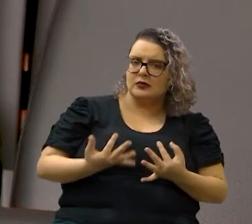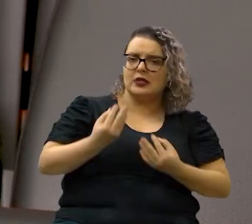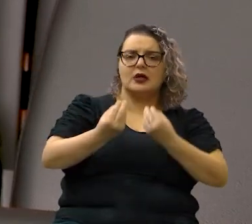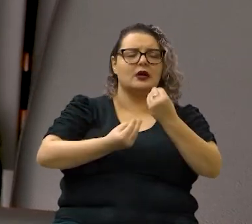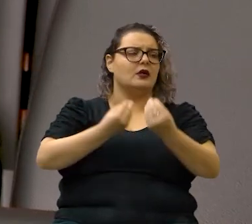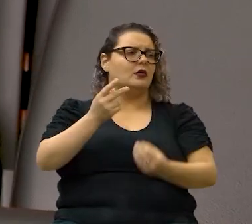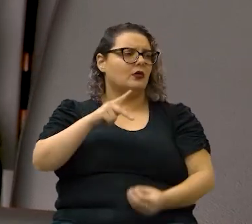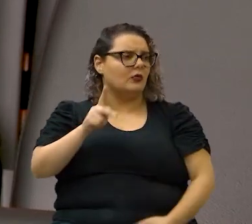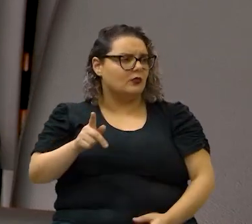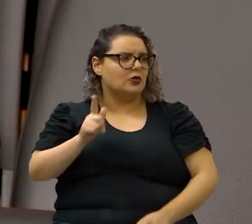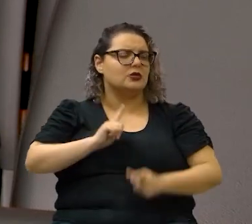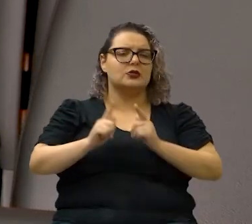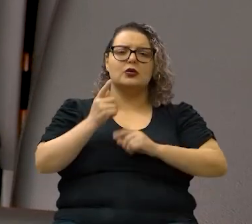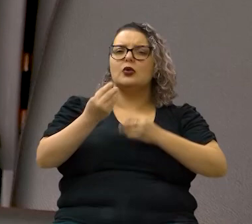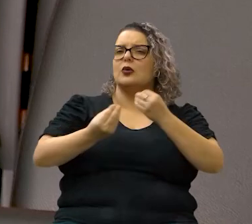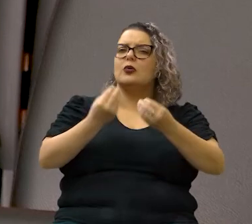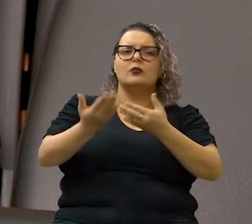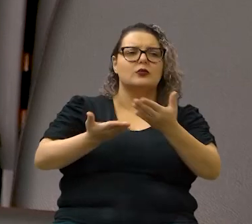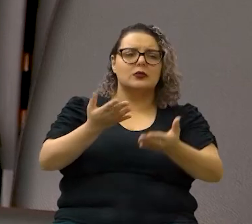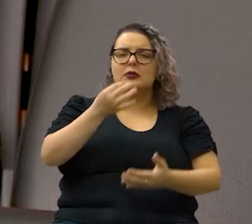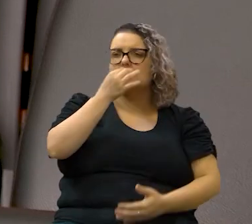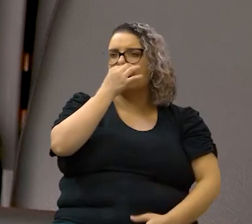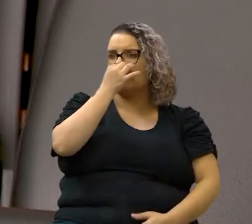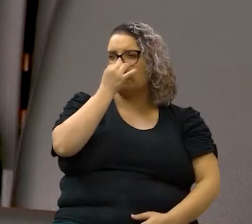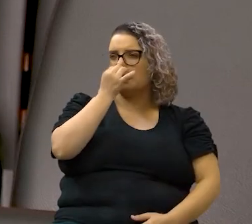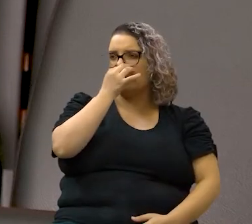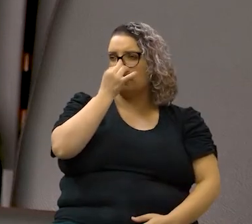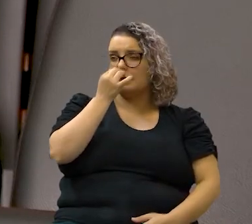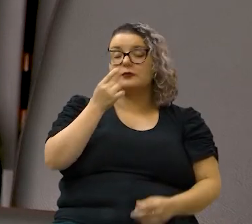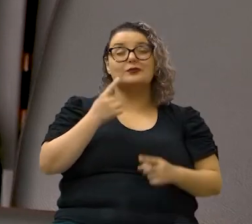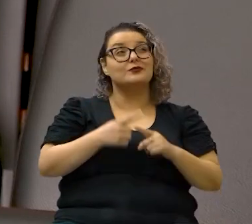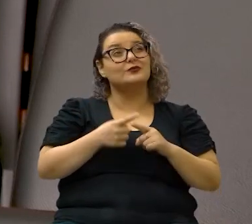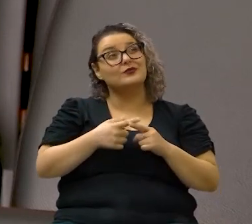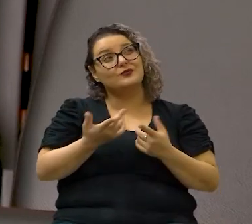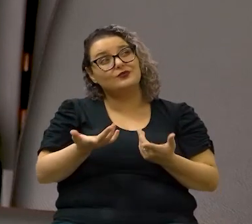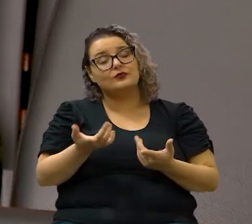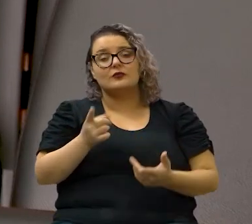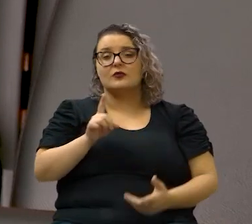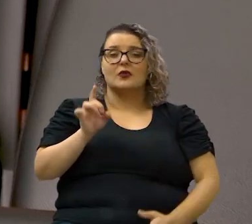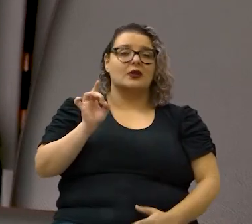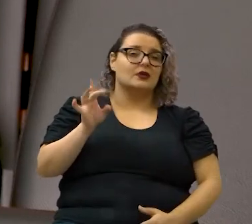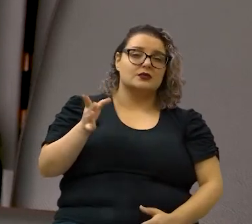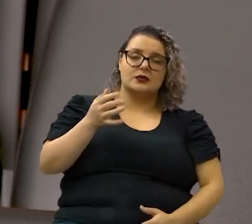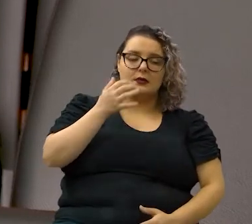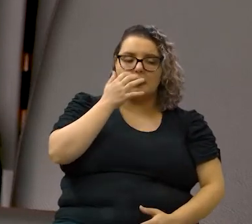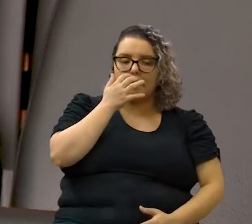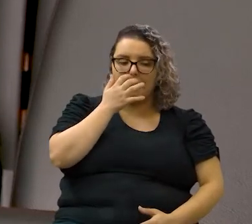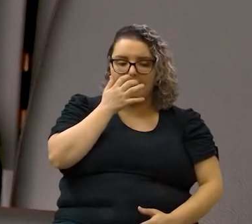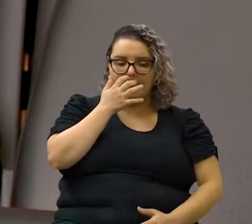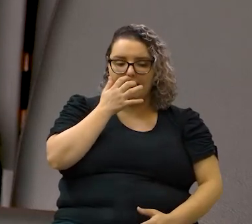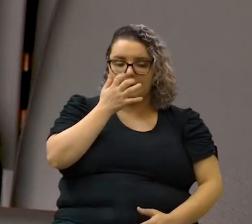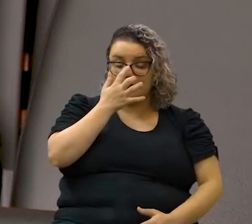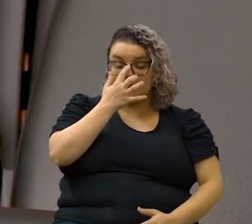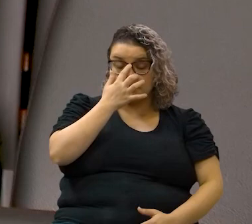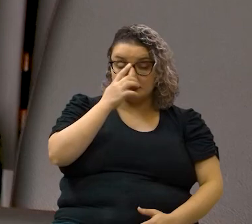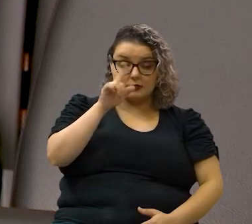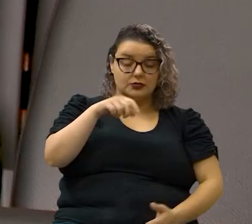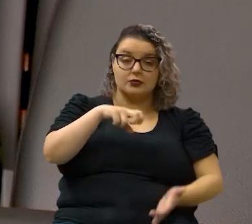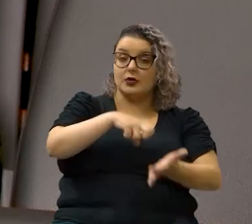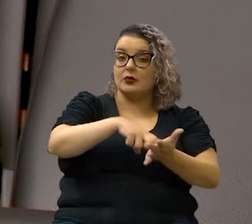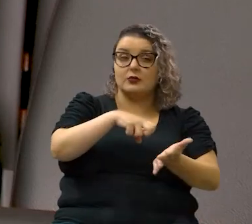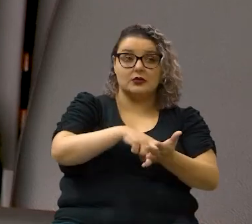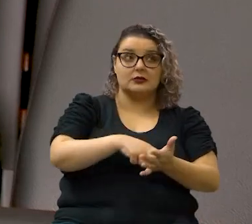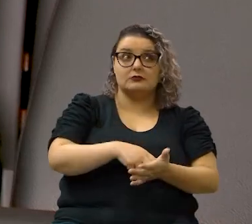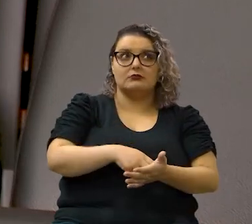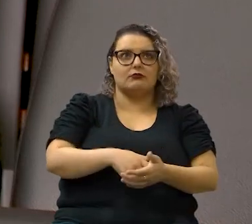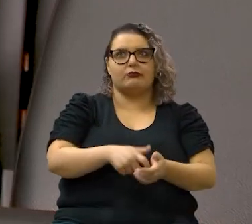os professores e os gestores a como lidar com isso, né? Porque também não é só através de uma punição,